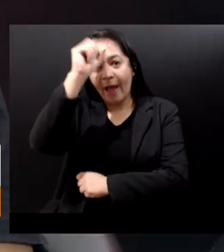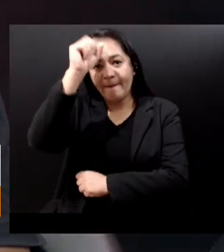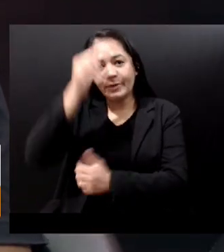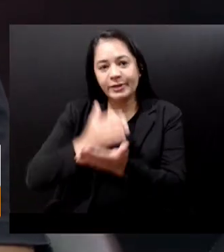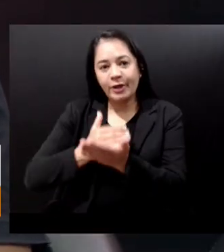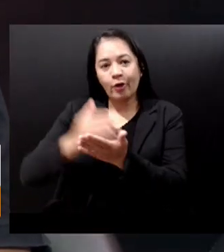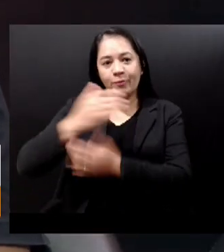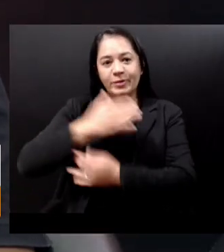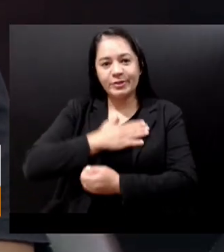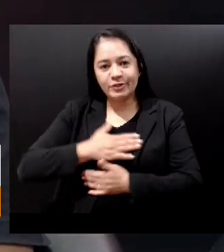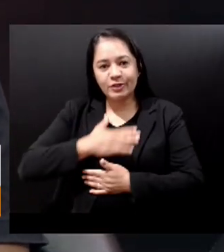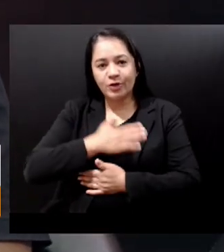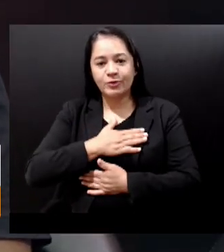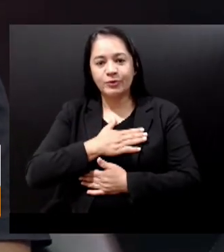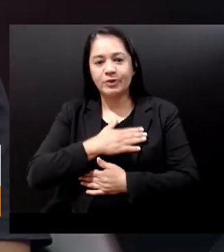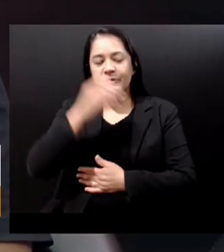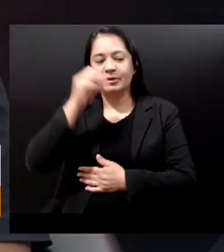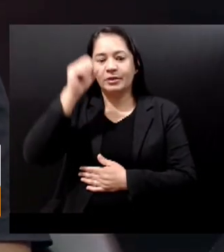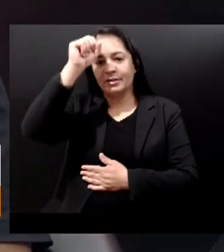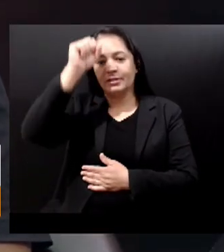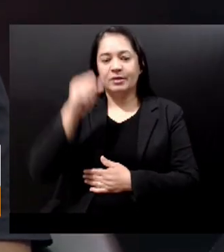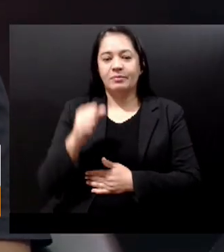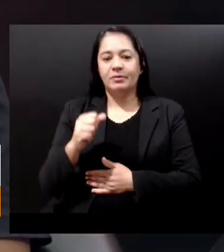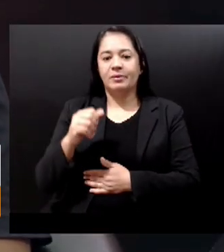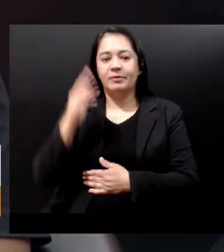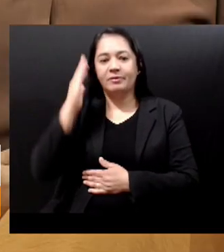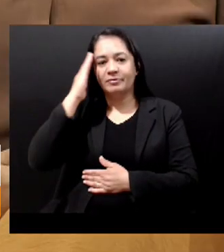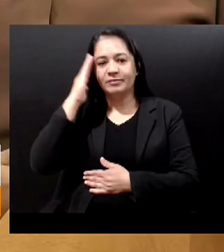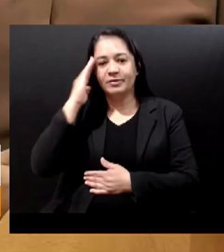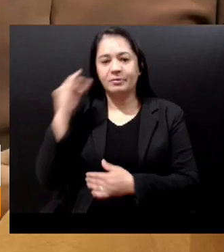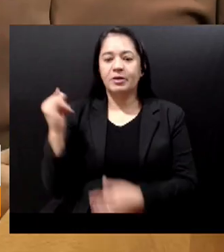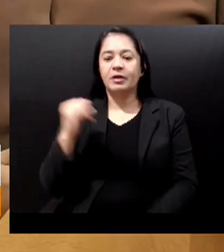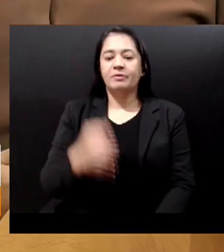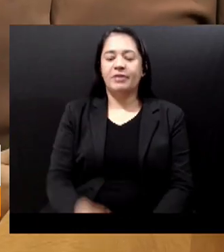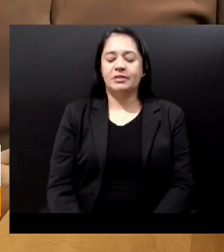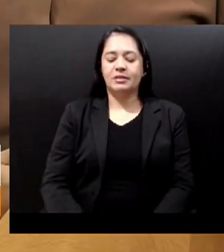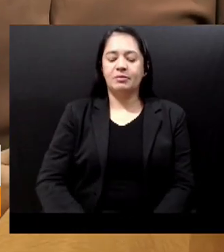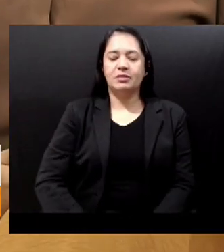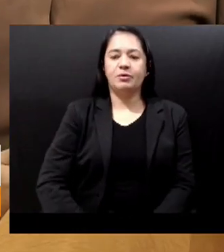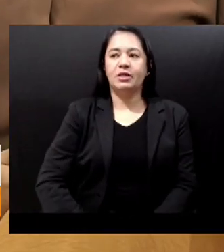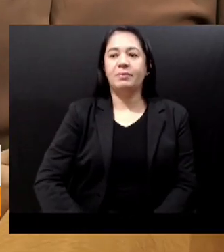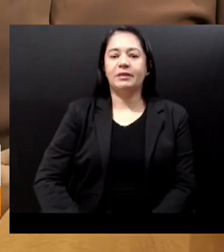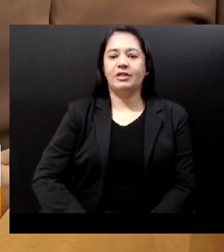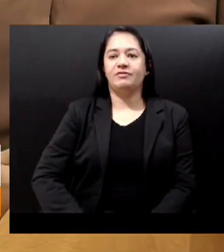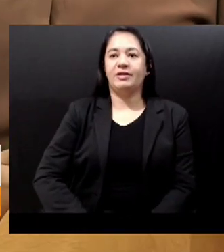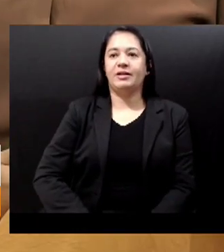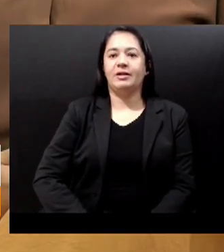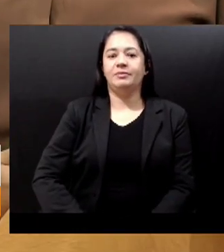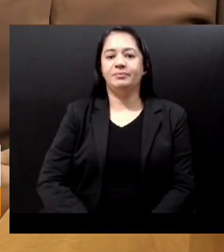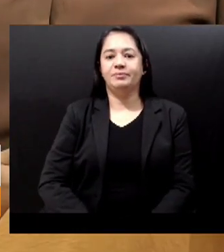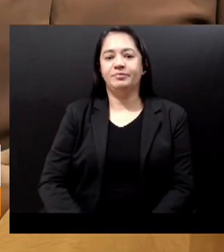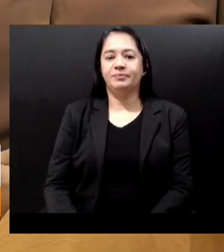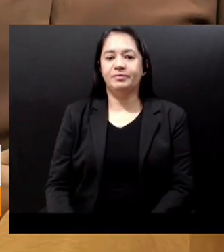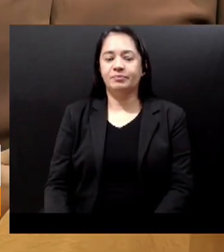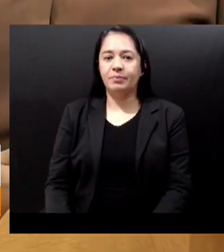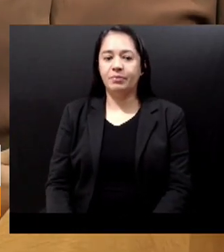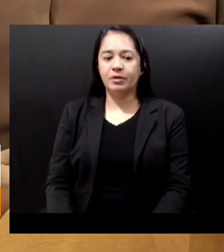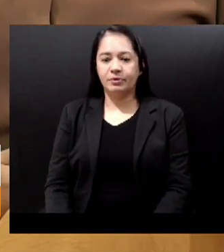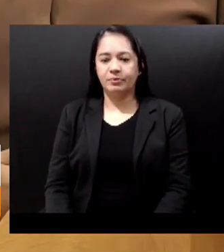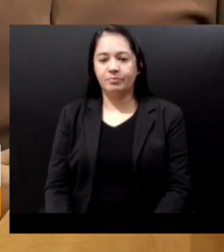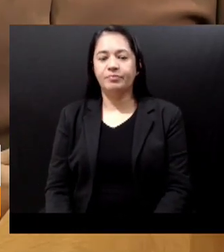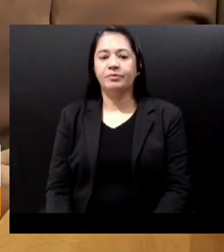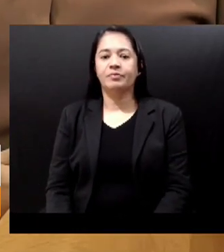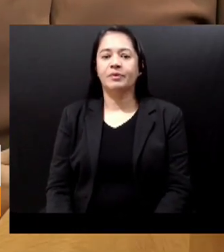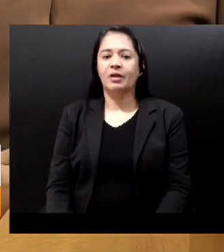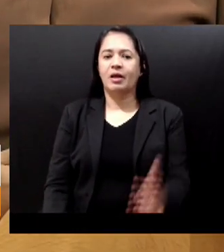que fazer, que vai ser mais importante nesse processo. Nossa, gente, falar é tão fácil, né, mas executar,